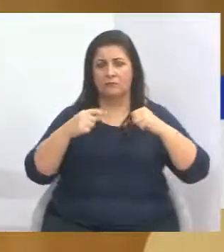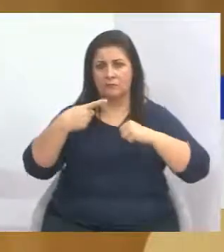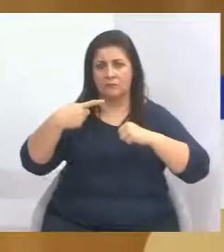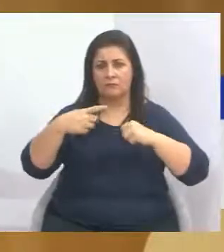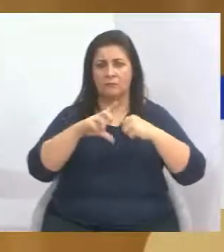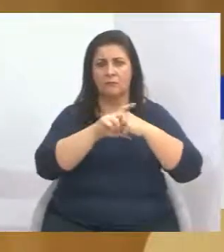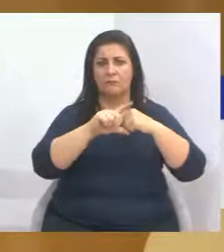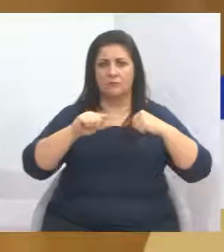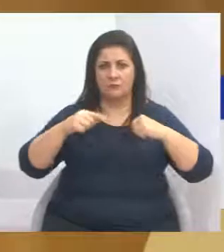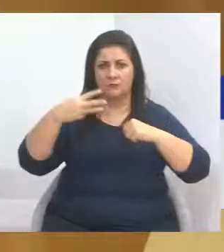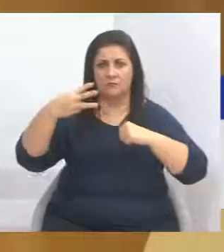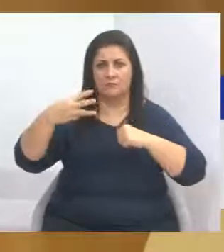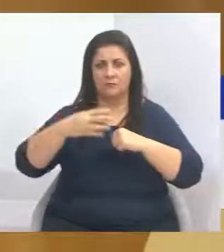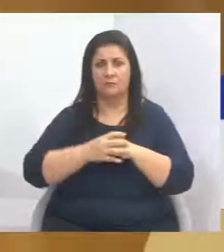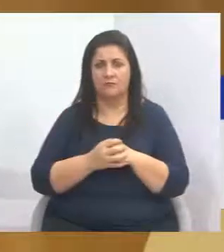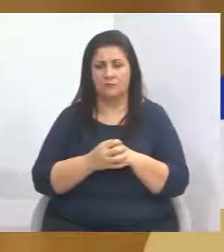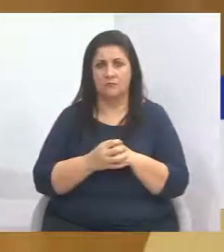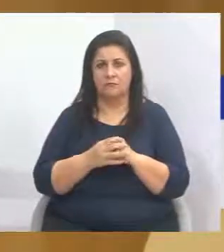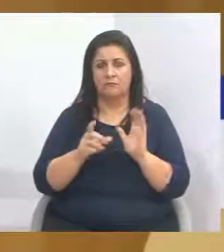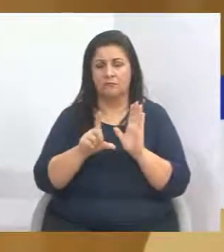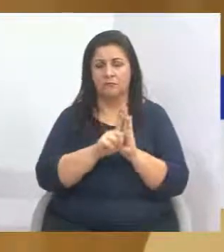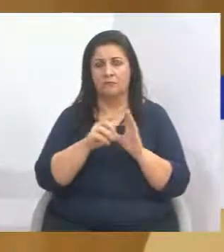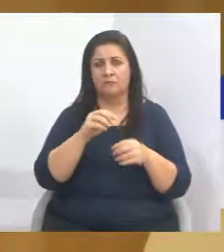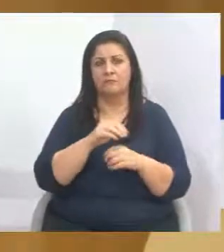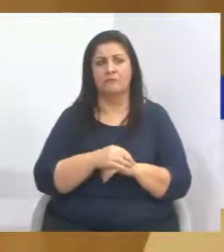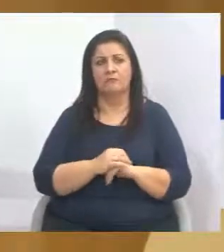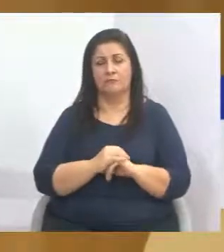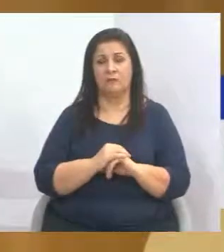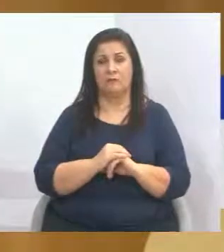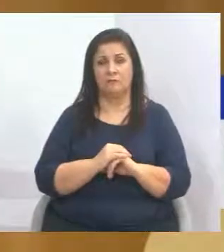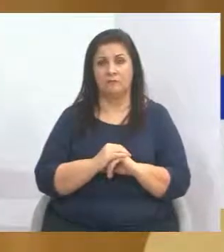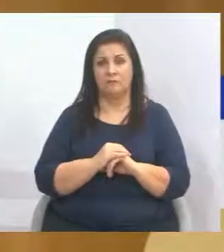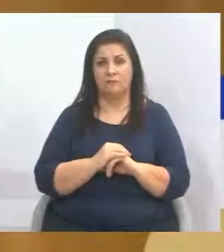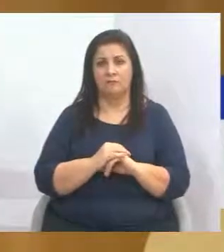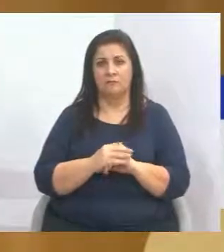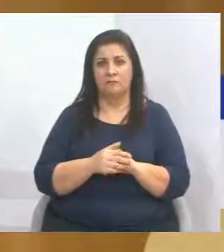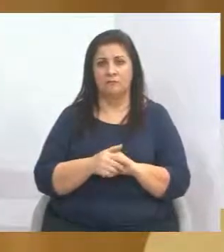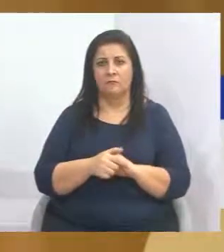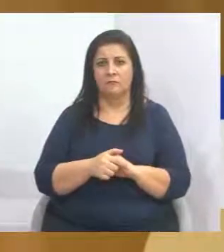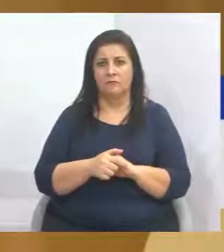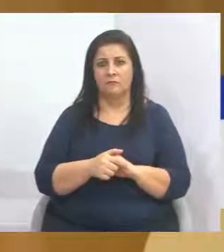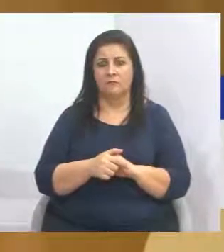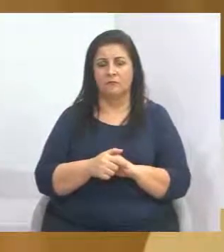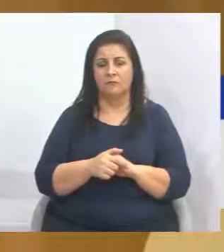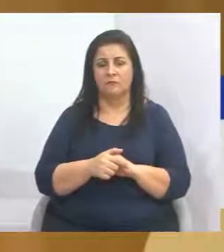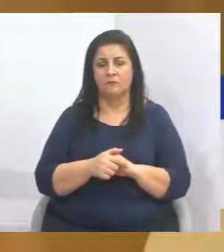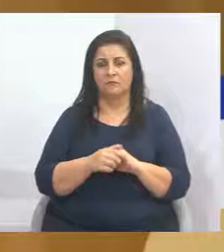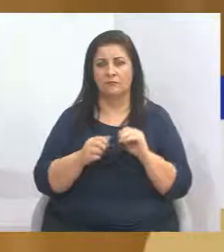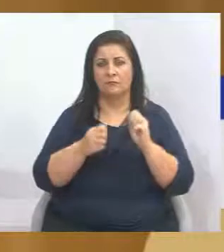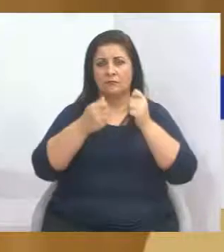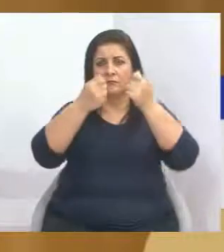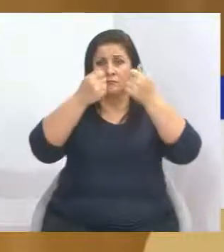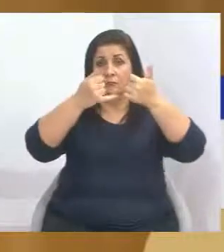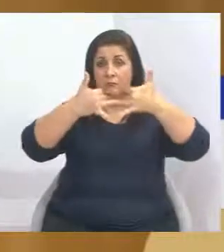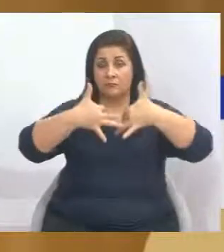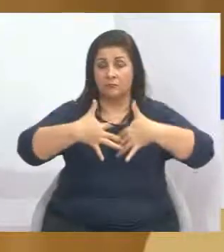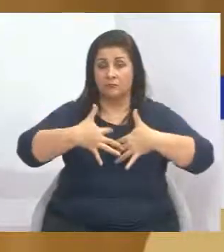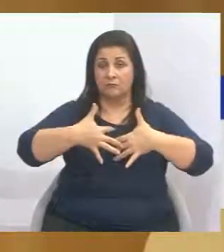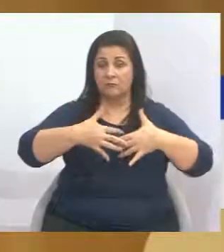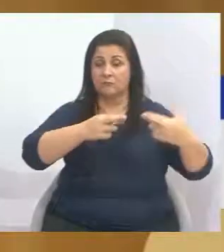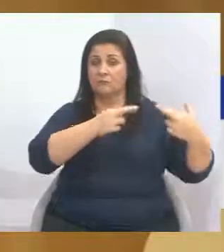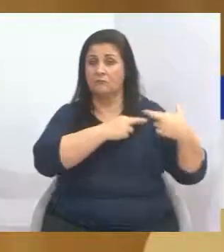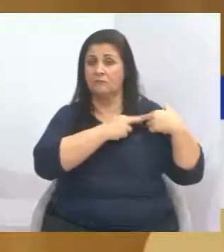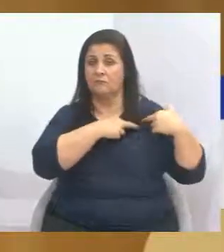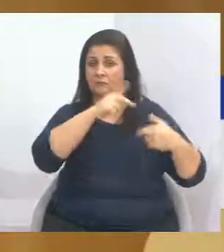artigo 3º da pretendida lei, o qual estipula obrigações dos hospitais privados